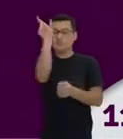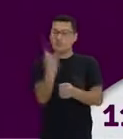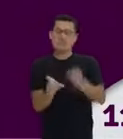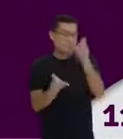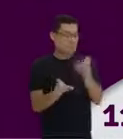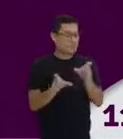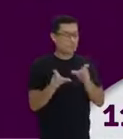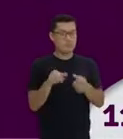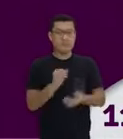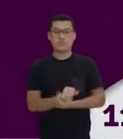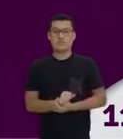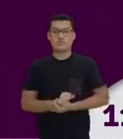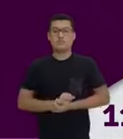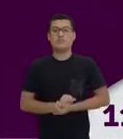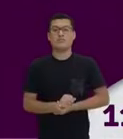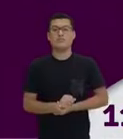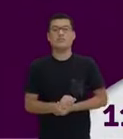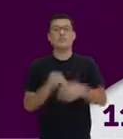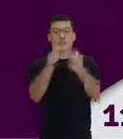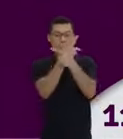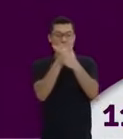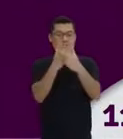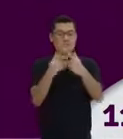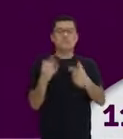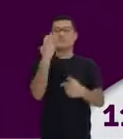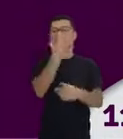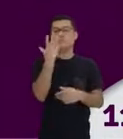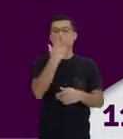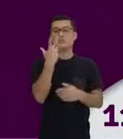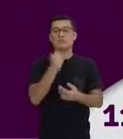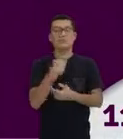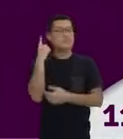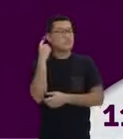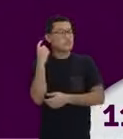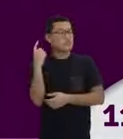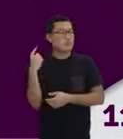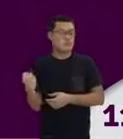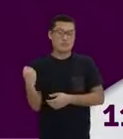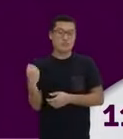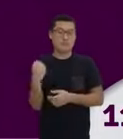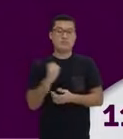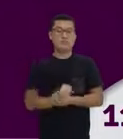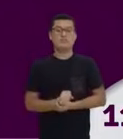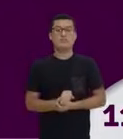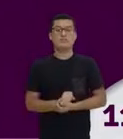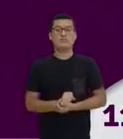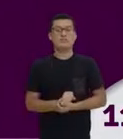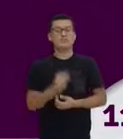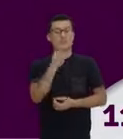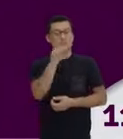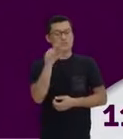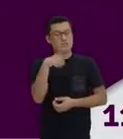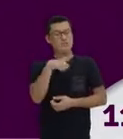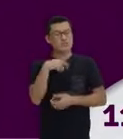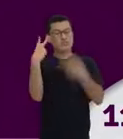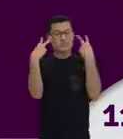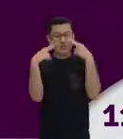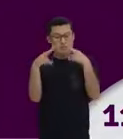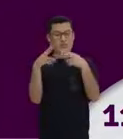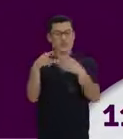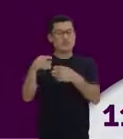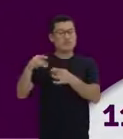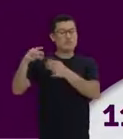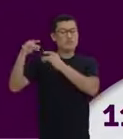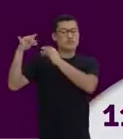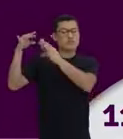tá em volta E aí é a variedade de músicas e de sonoridades Isso você já tinha visto lá